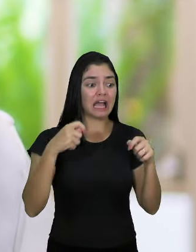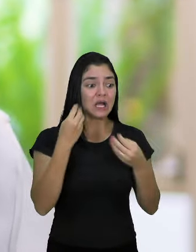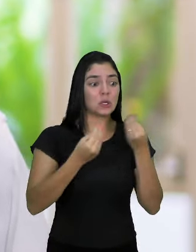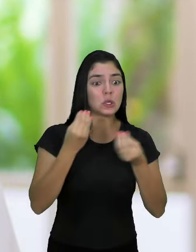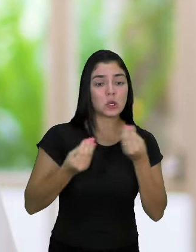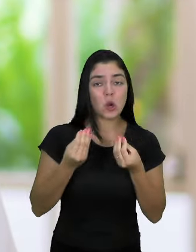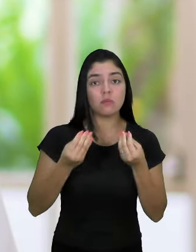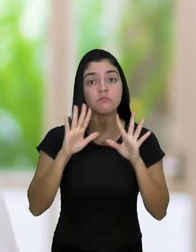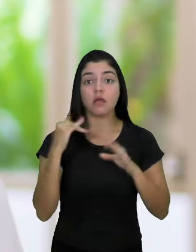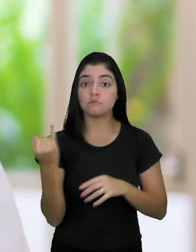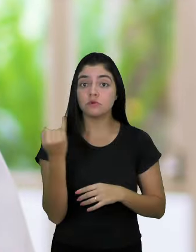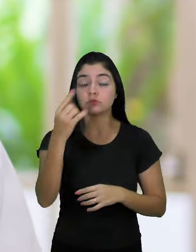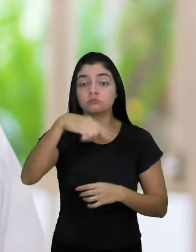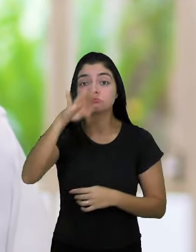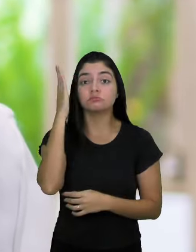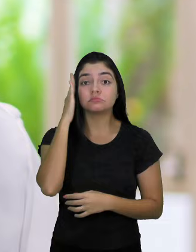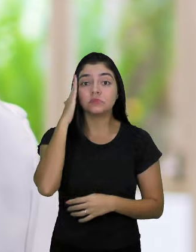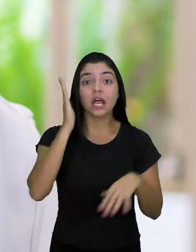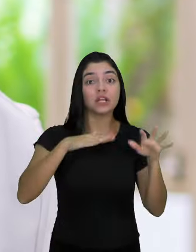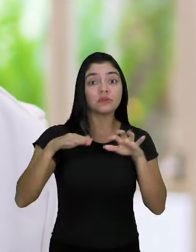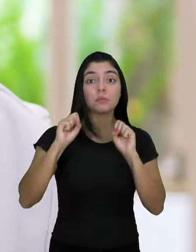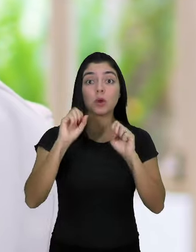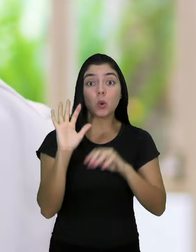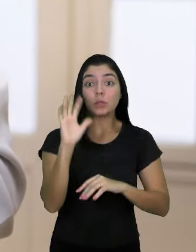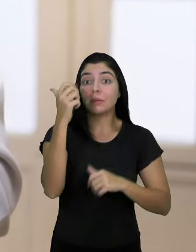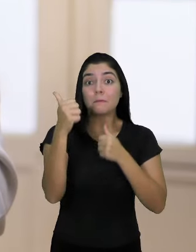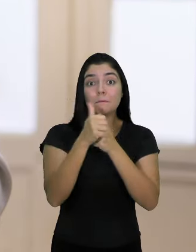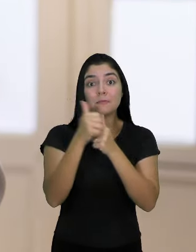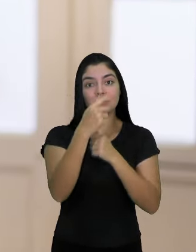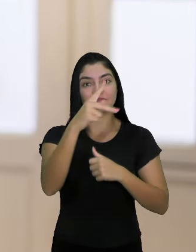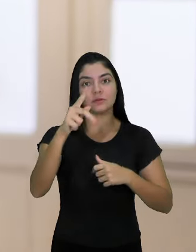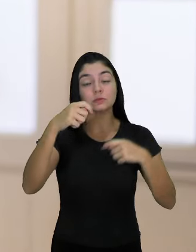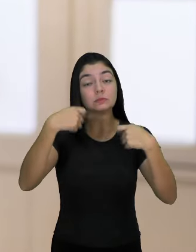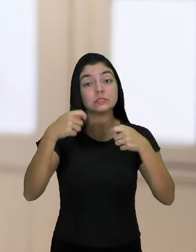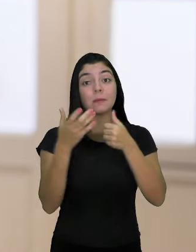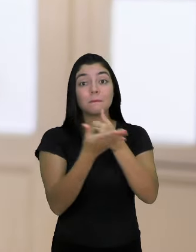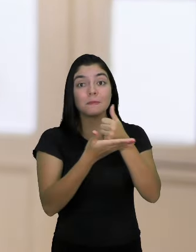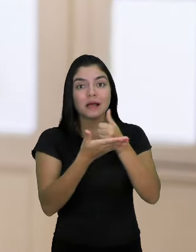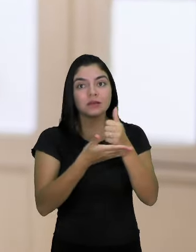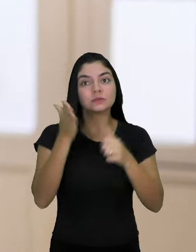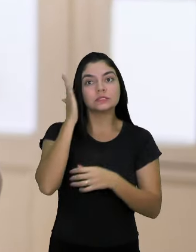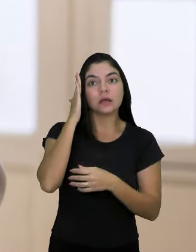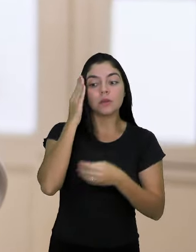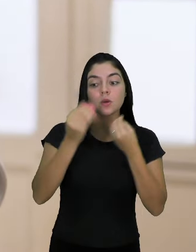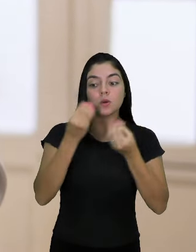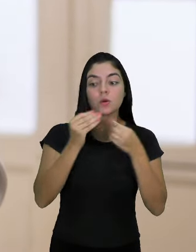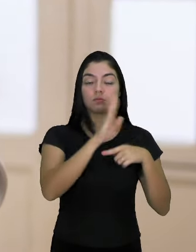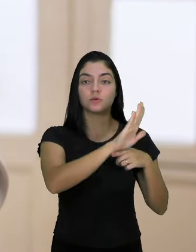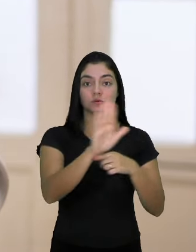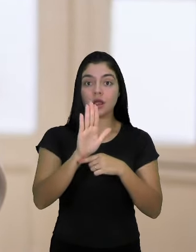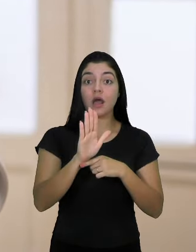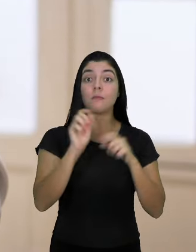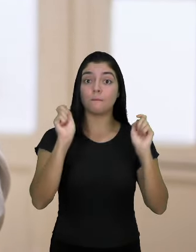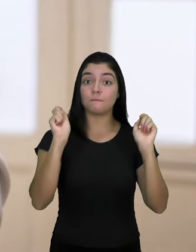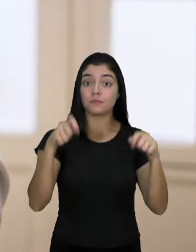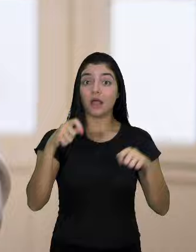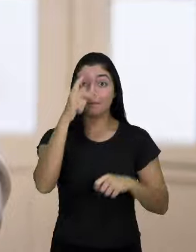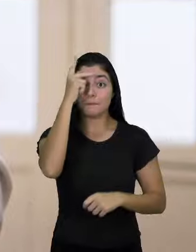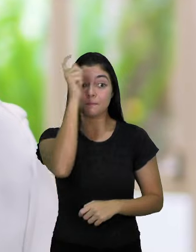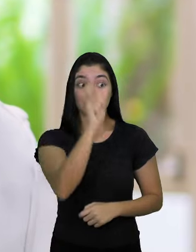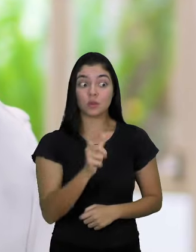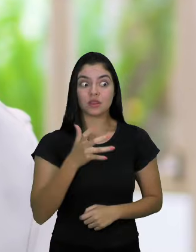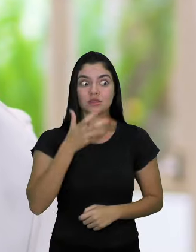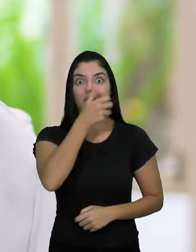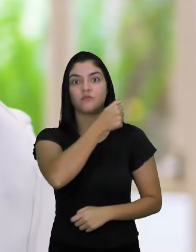de situação, mas muitas vezes pode ser inevitável. Ter conhecimentos básicos sobre primeiros socorros pode ajudar a salvar uma